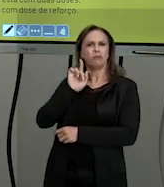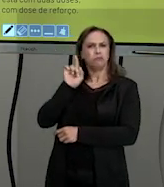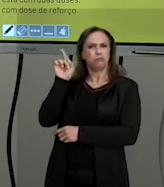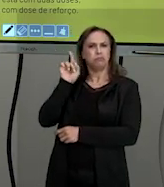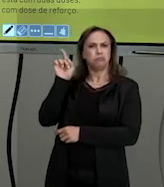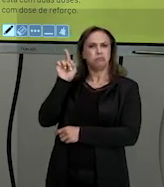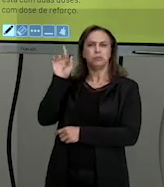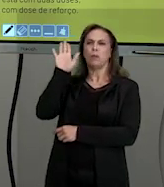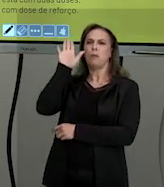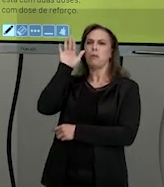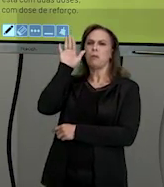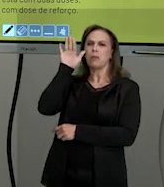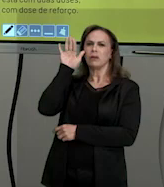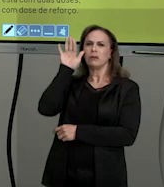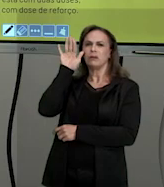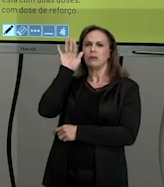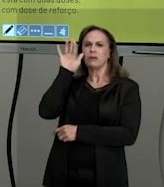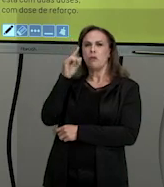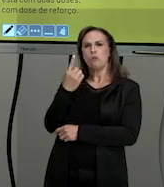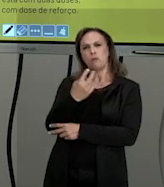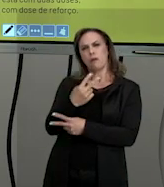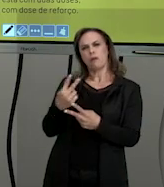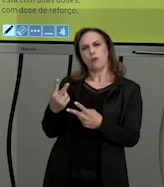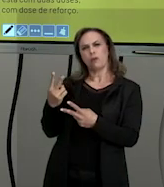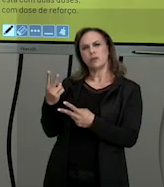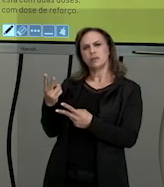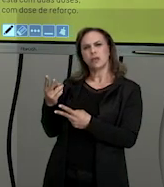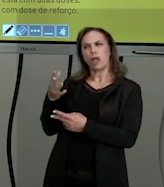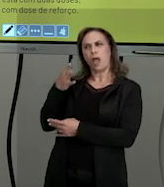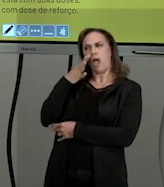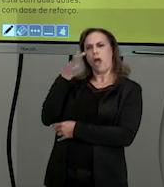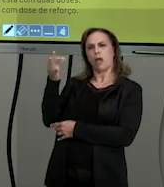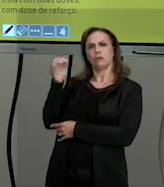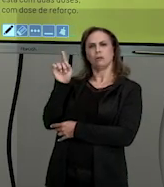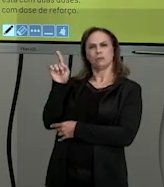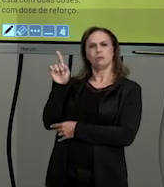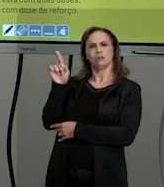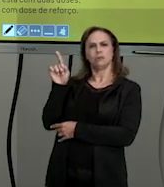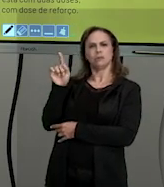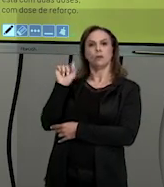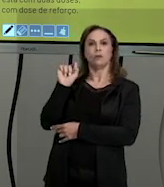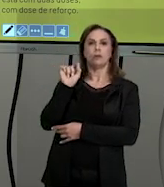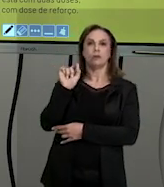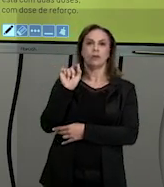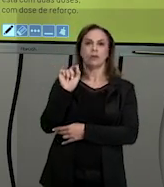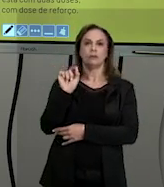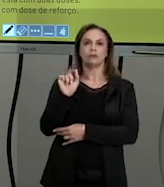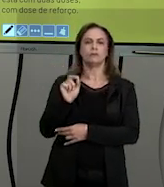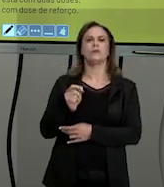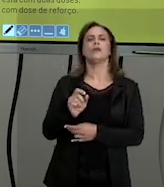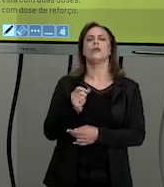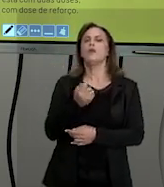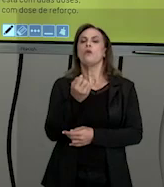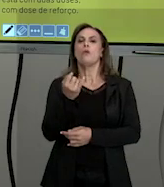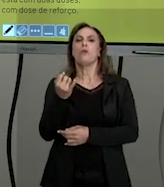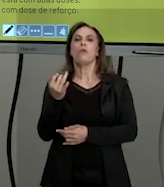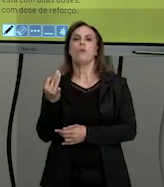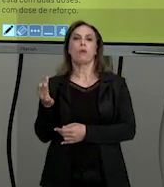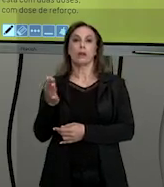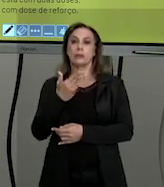que tenha chamado a sua também. Quantas mortes que eles estão tentando relacionar, né, que o